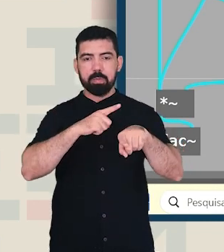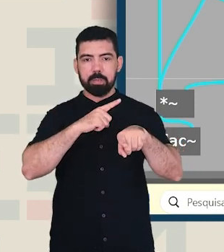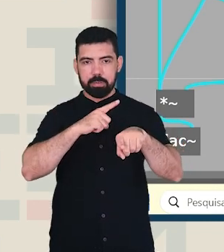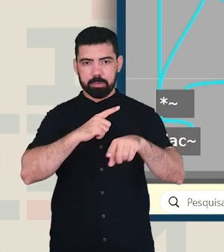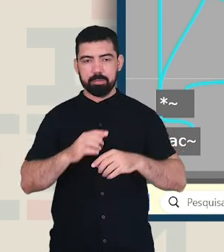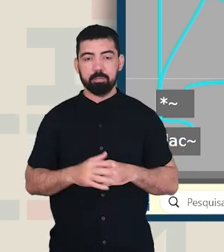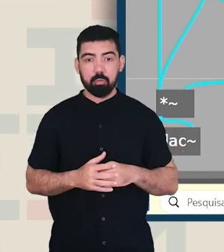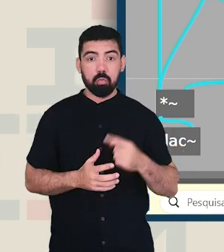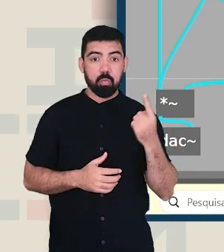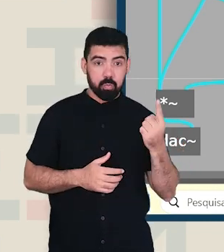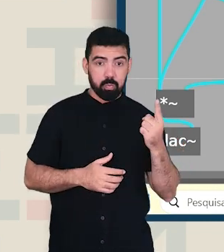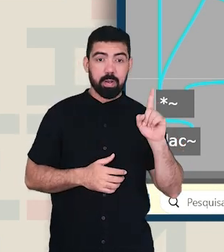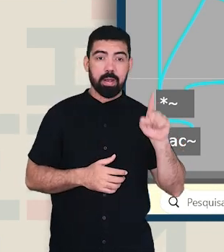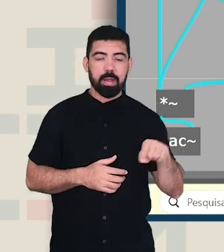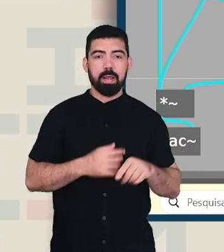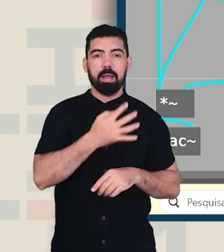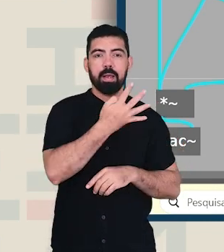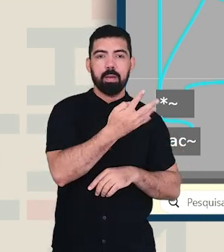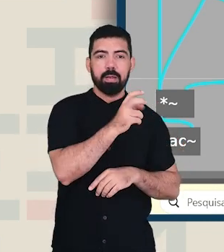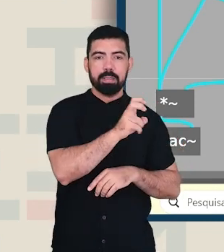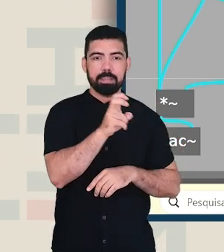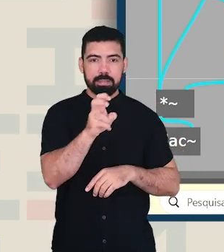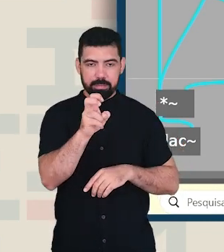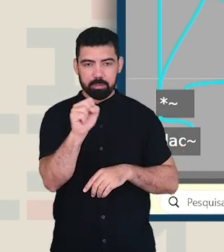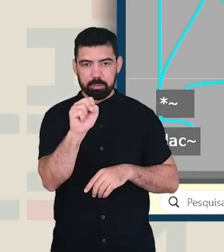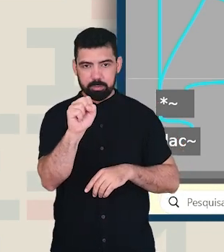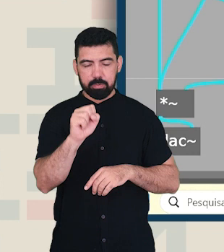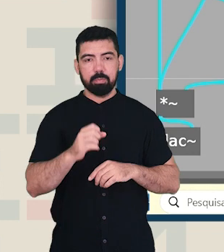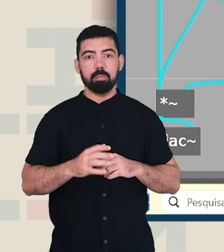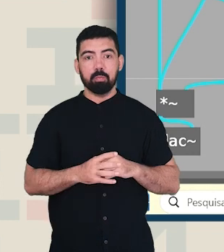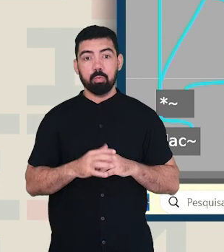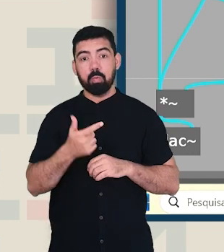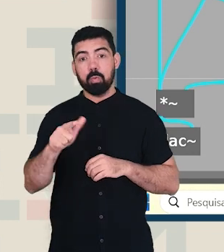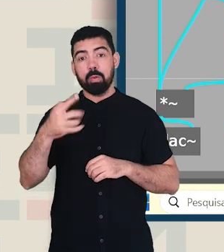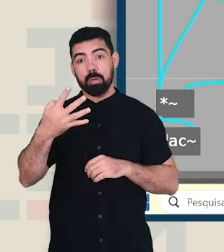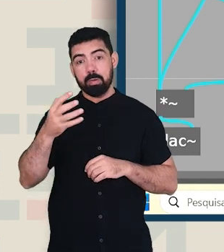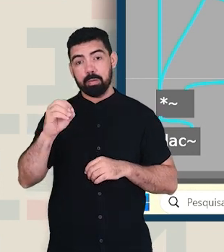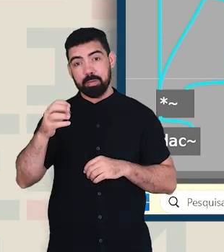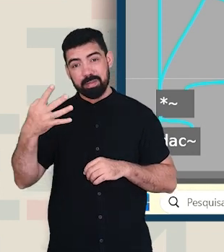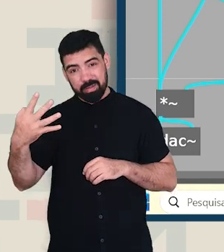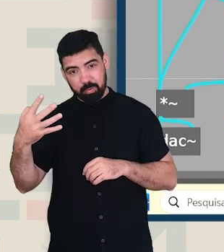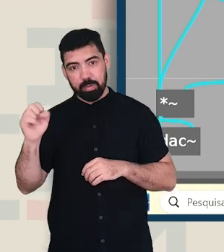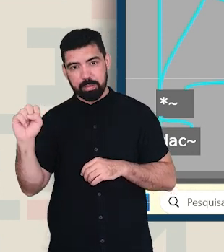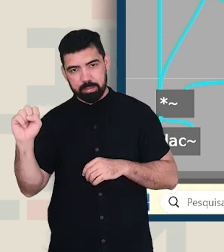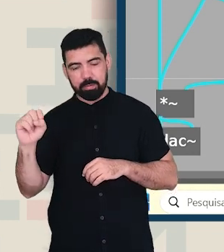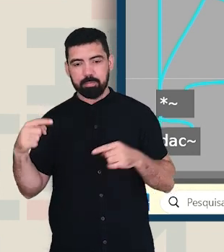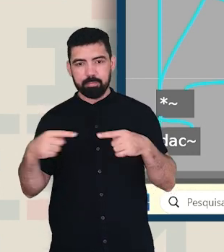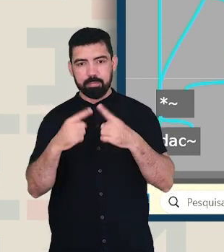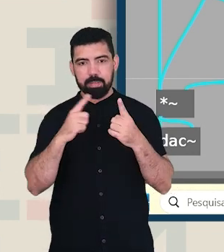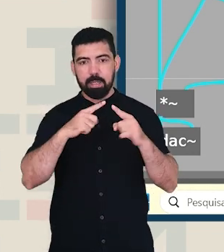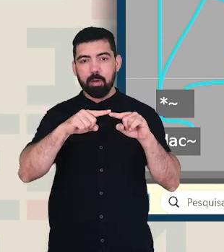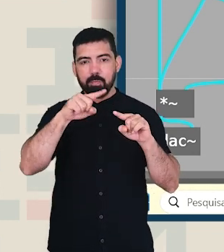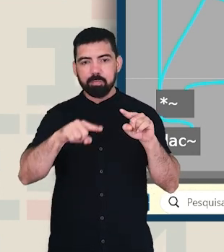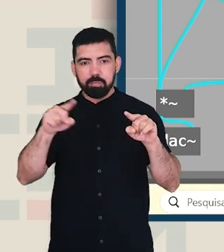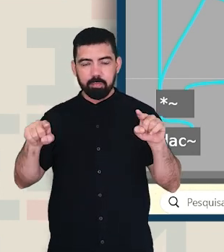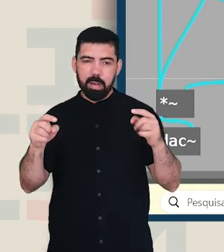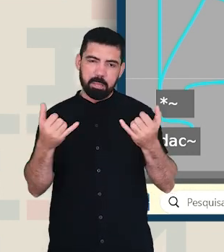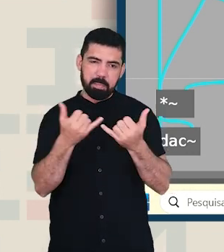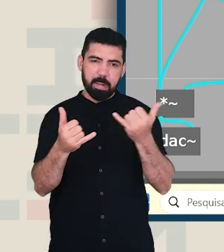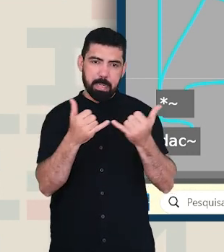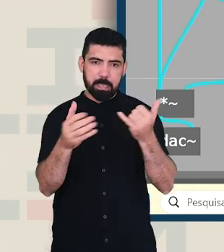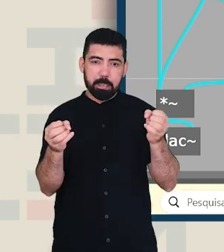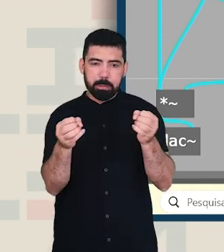a 455 ciclos por segundo e um a 404, ou seja que relativamente